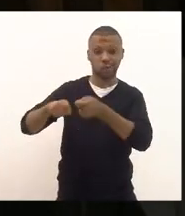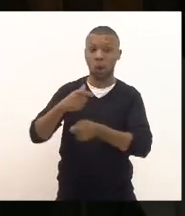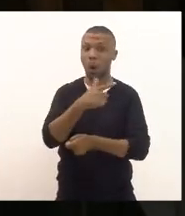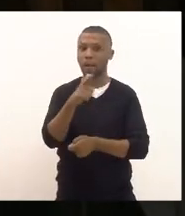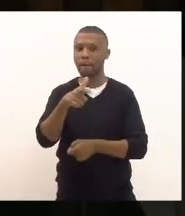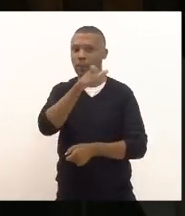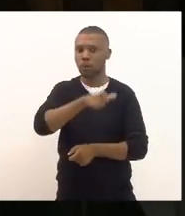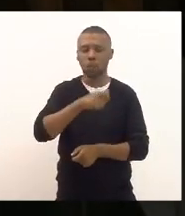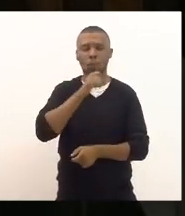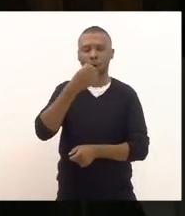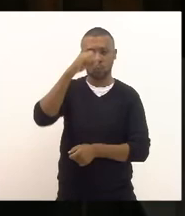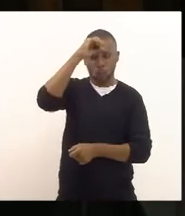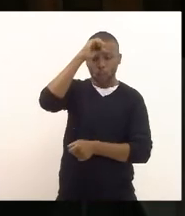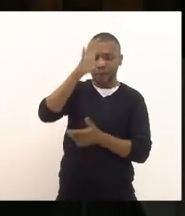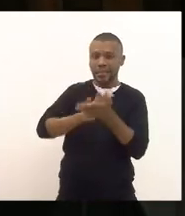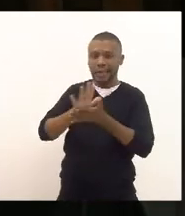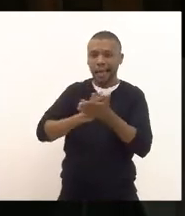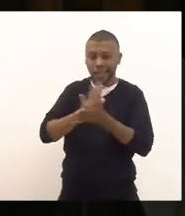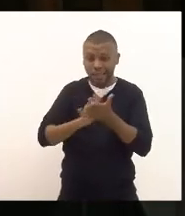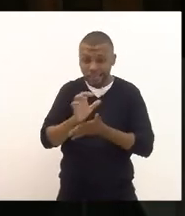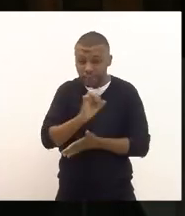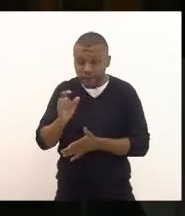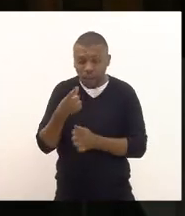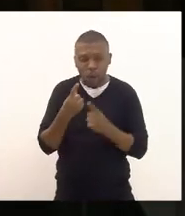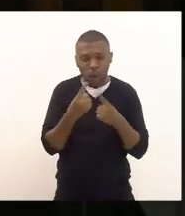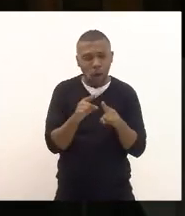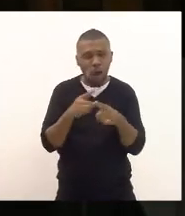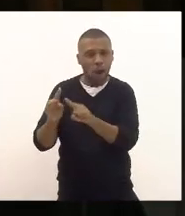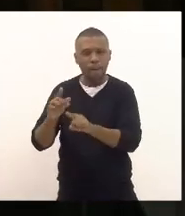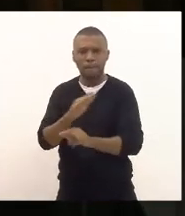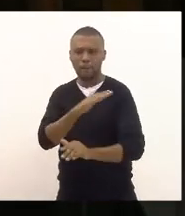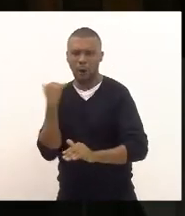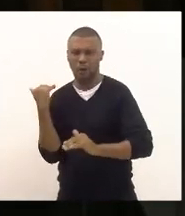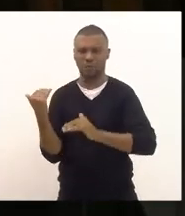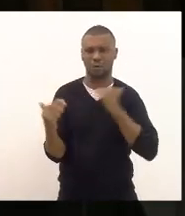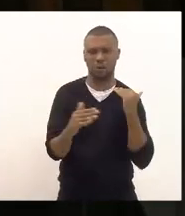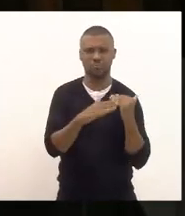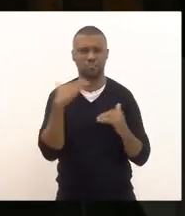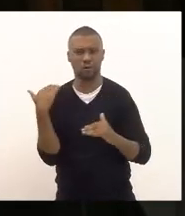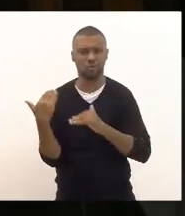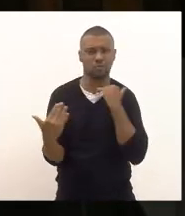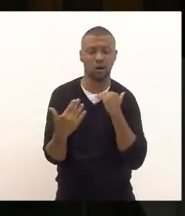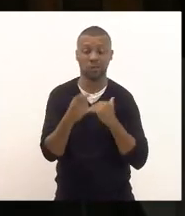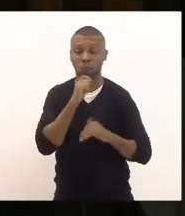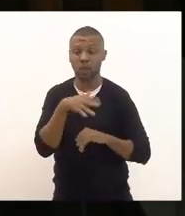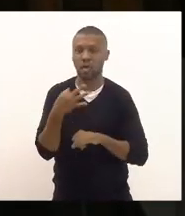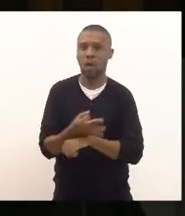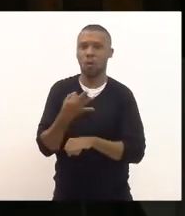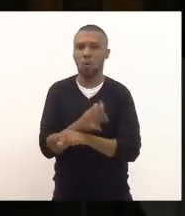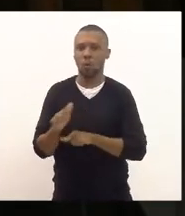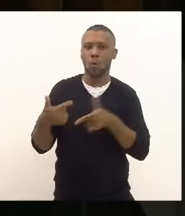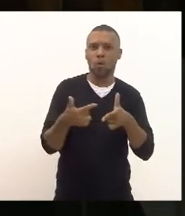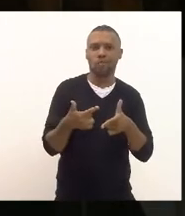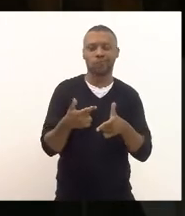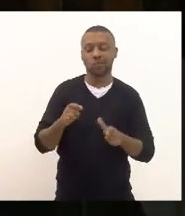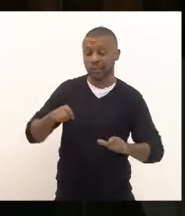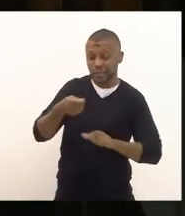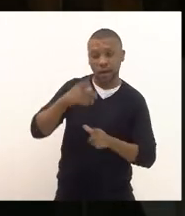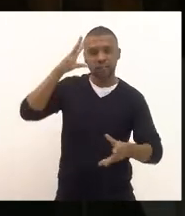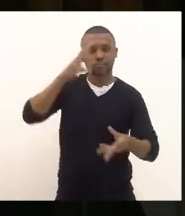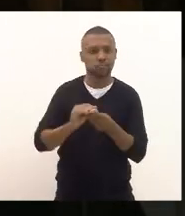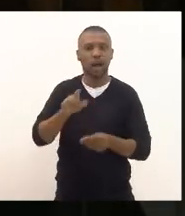o nome disso quando alguém provoca mortes seguidas sem resistência o nome disso é uma assassina